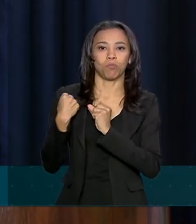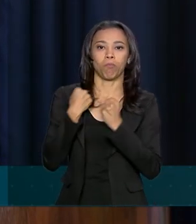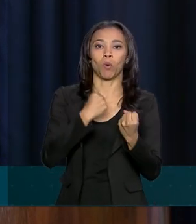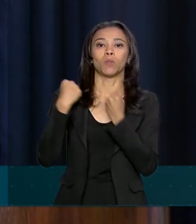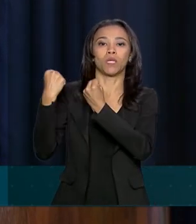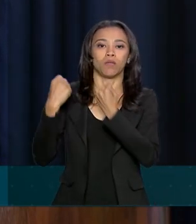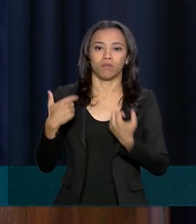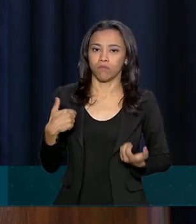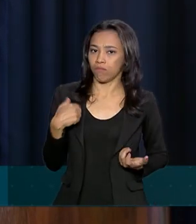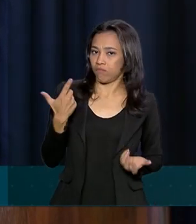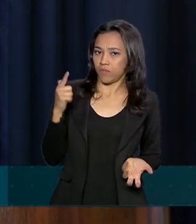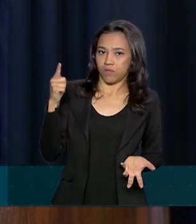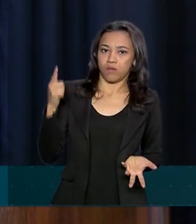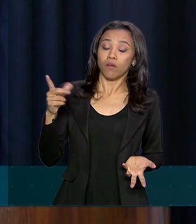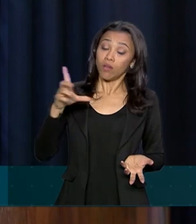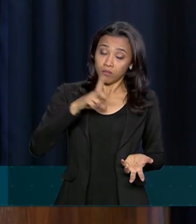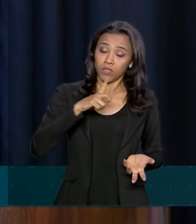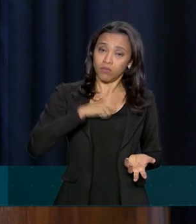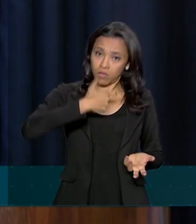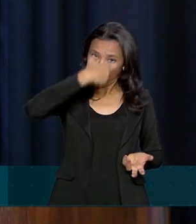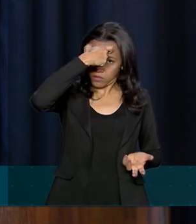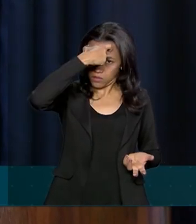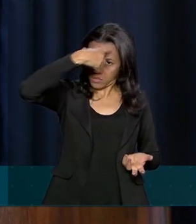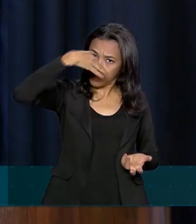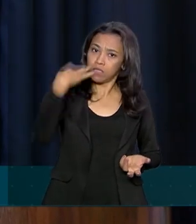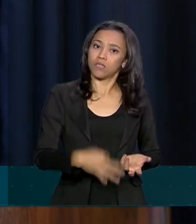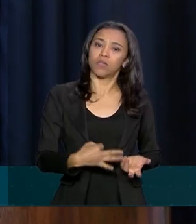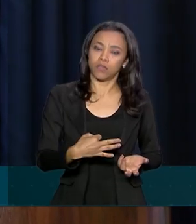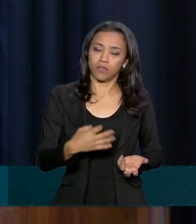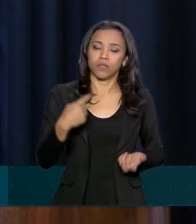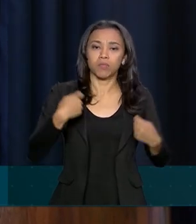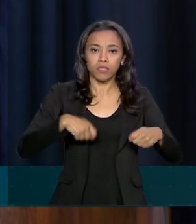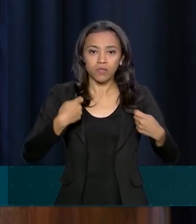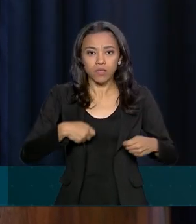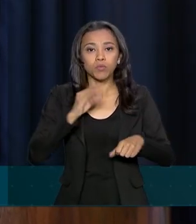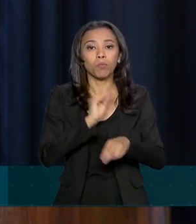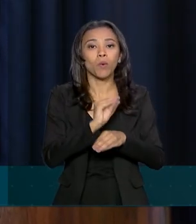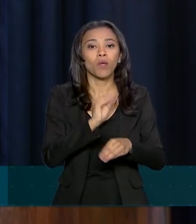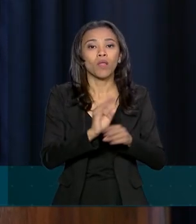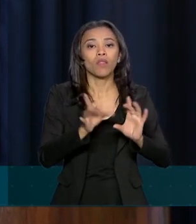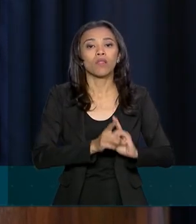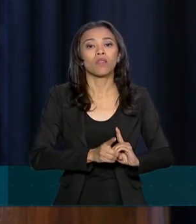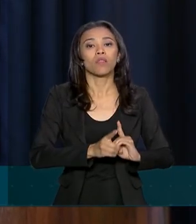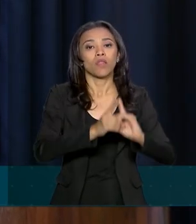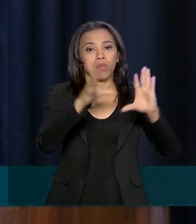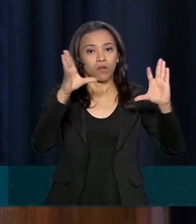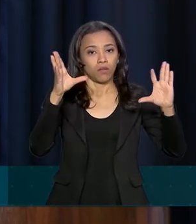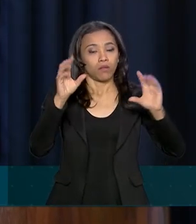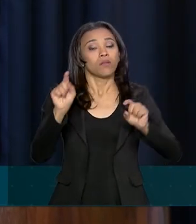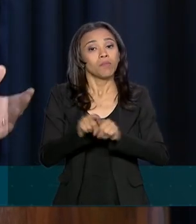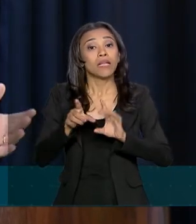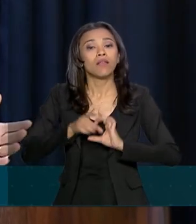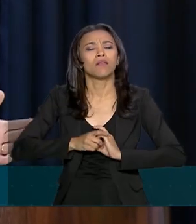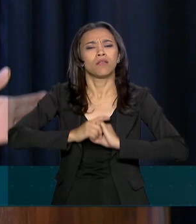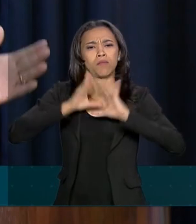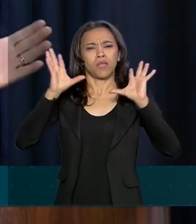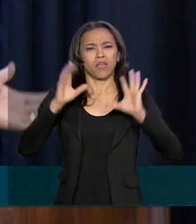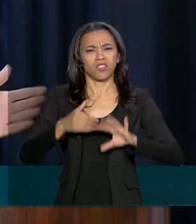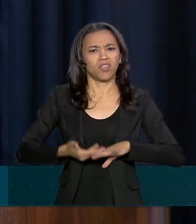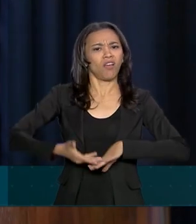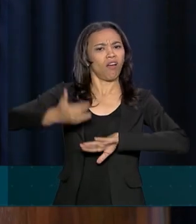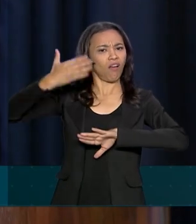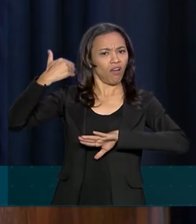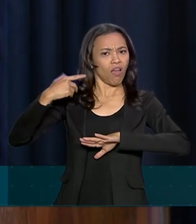uma convicção que devemos preservar pela democracia e pela nossa liberdade tão ameaçada